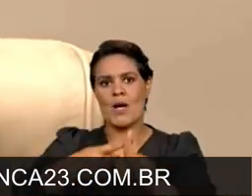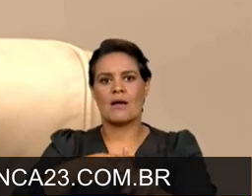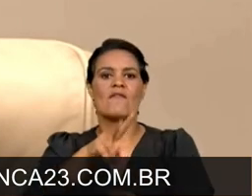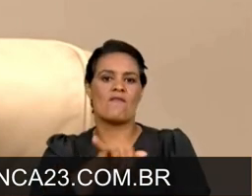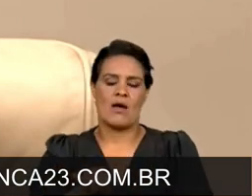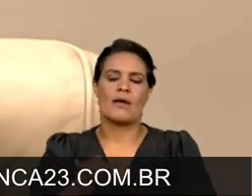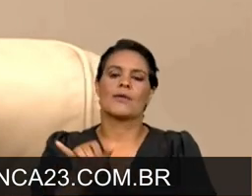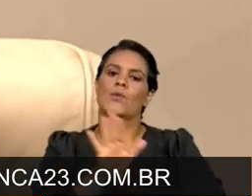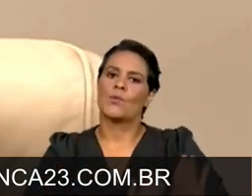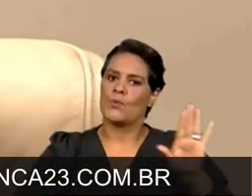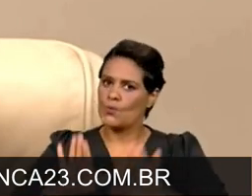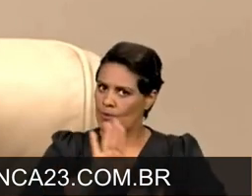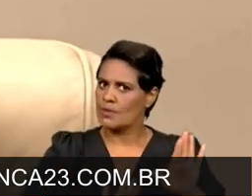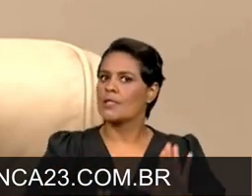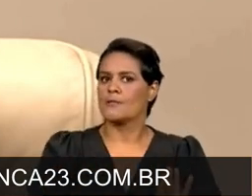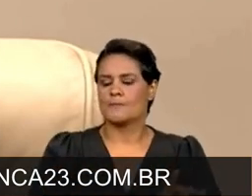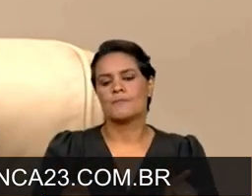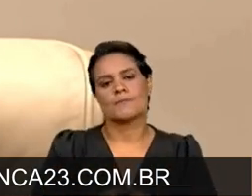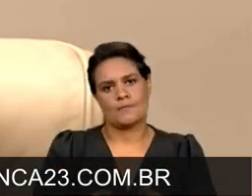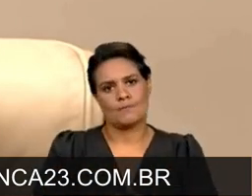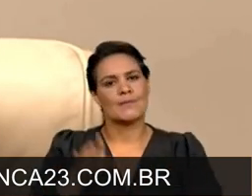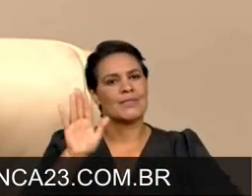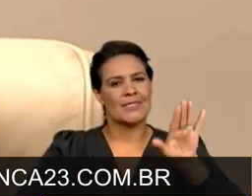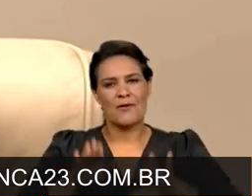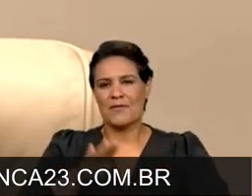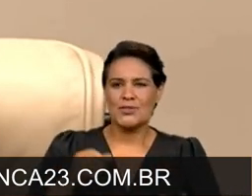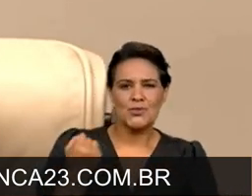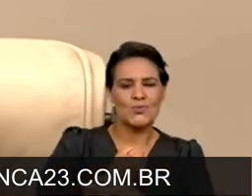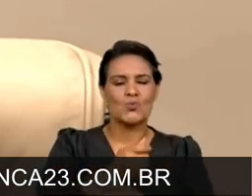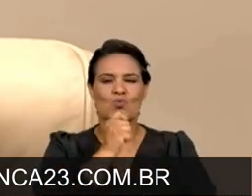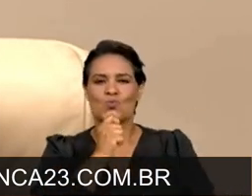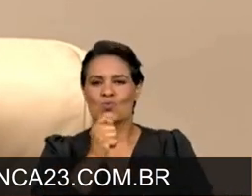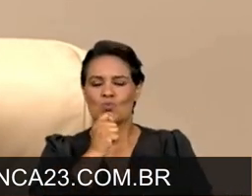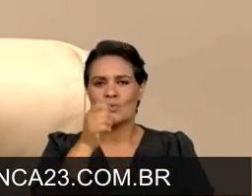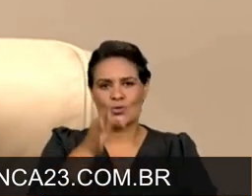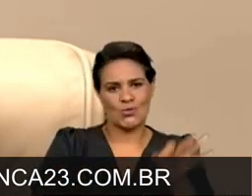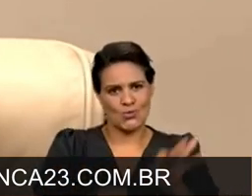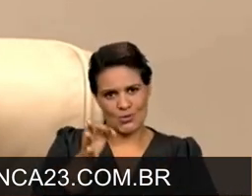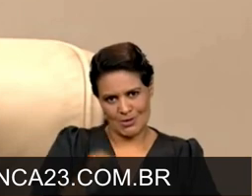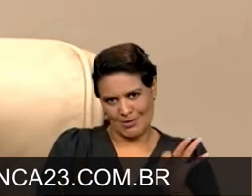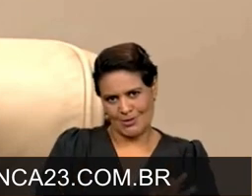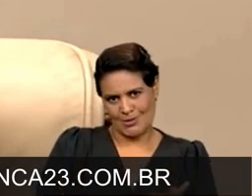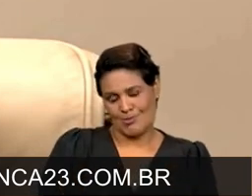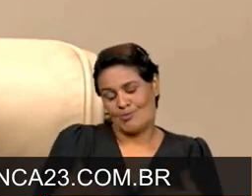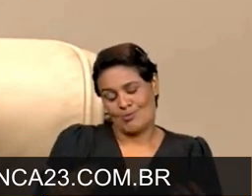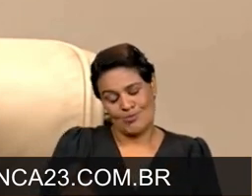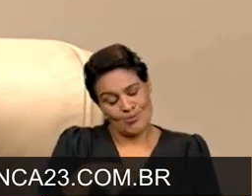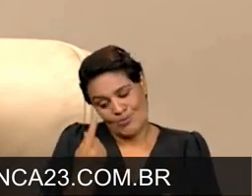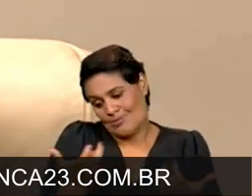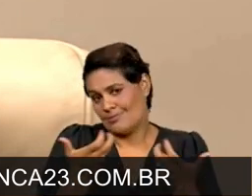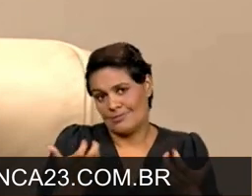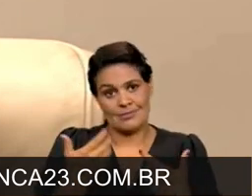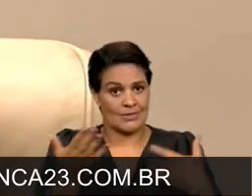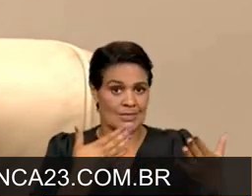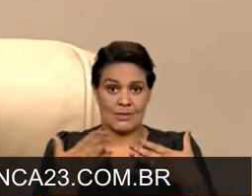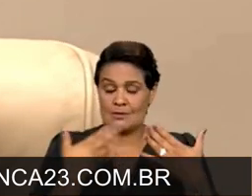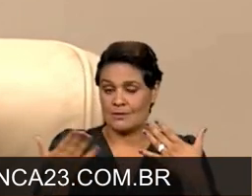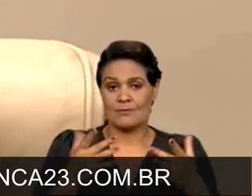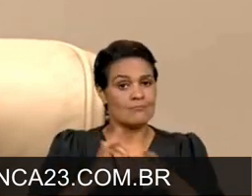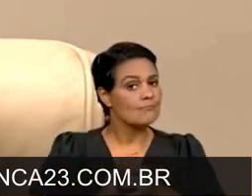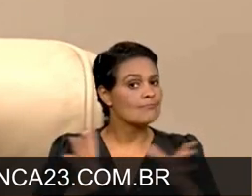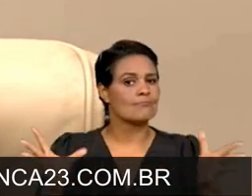silenciamento bastante delicado e criar uma insegurança jurídica que não interessa para quem quer um debate público forte, com liberdade de